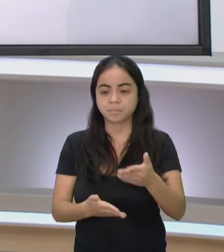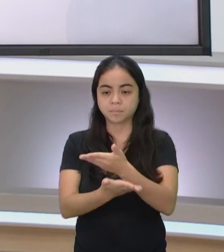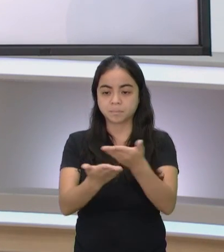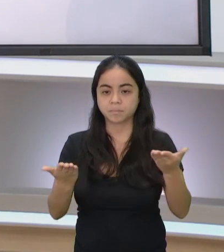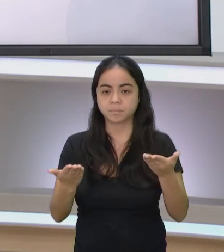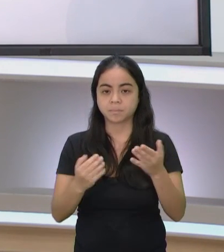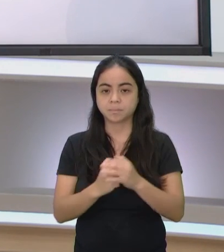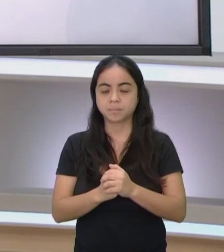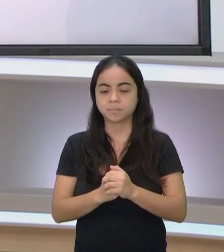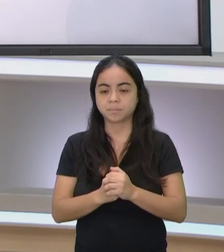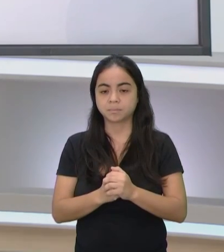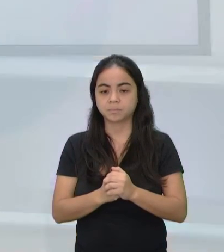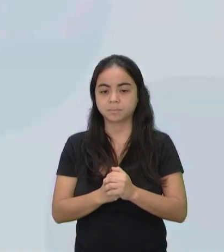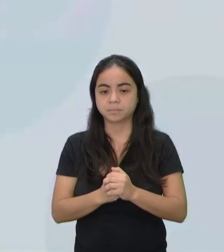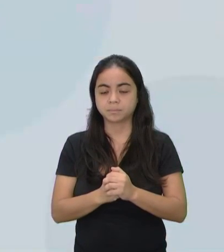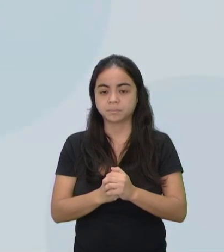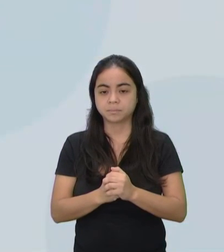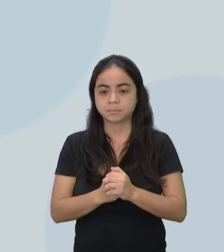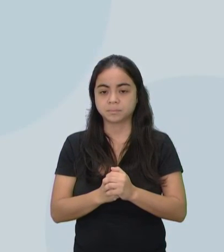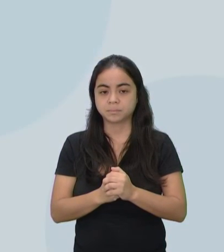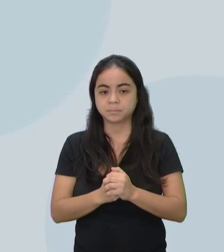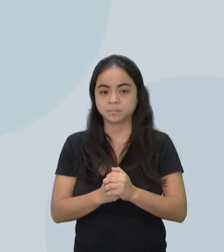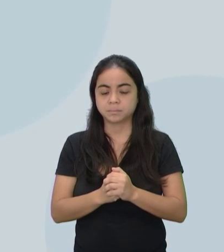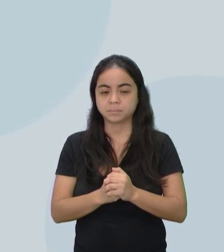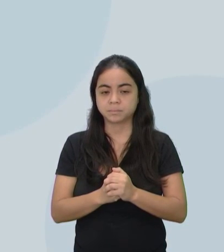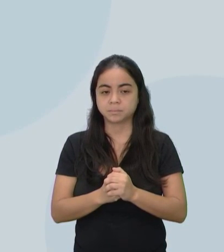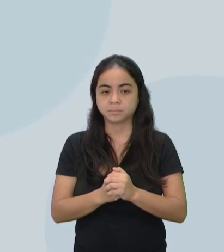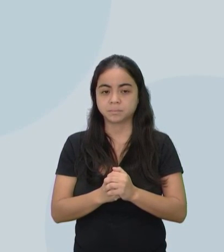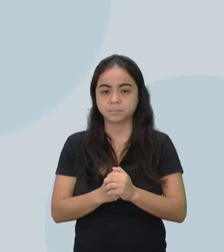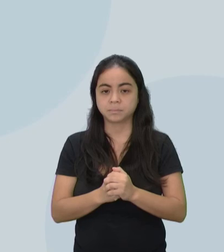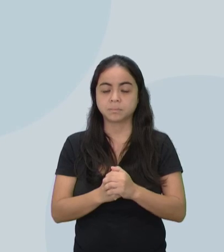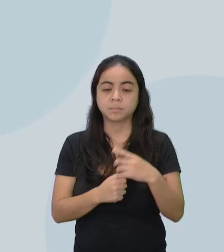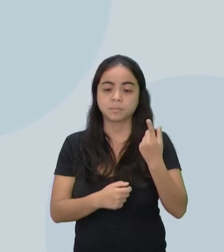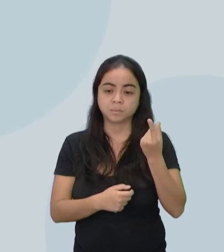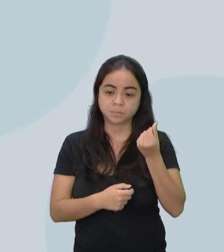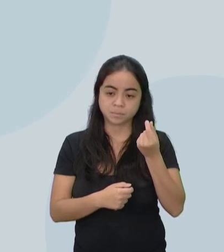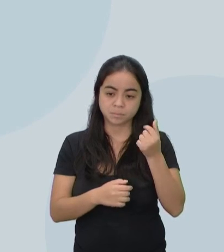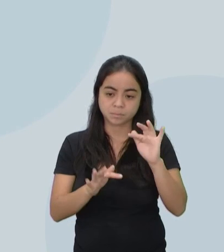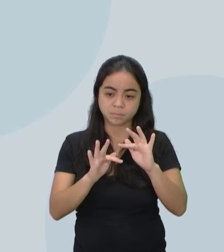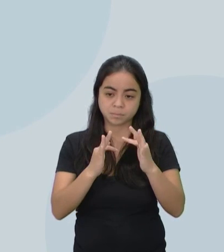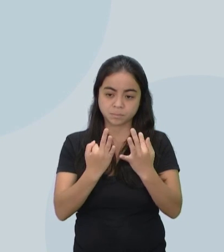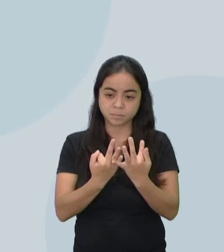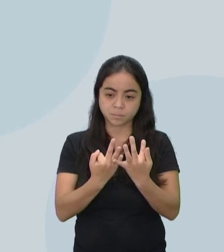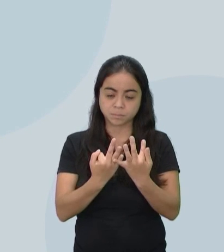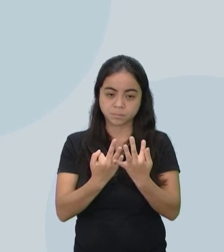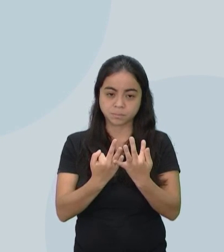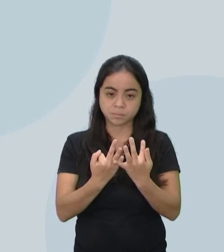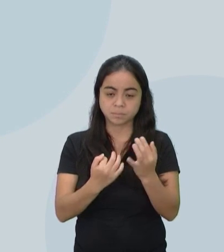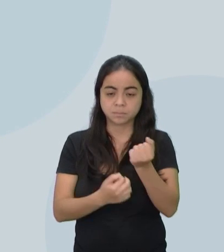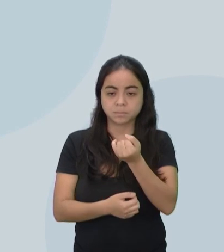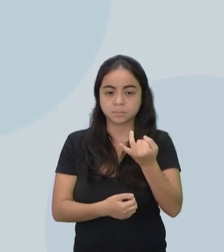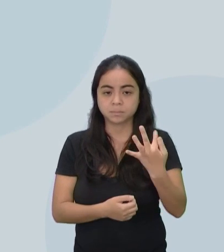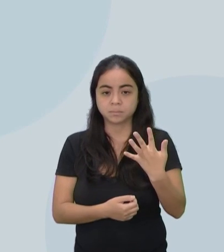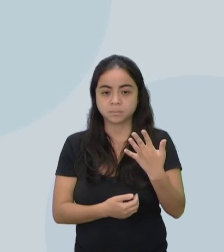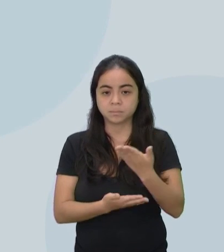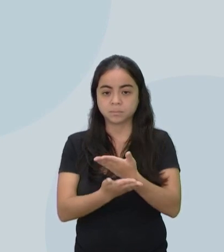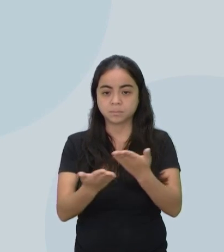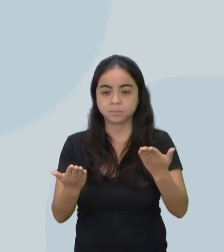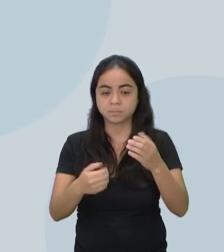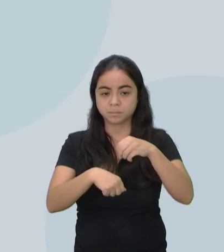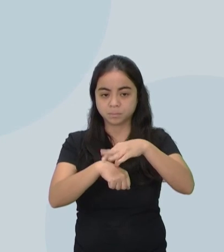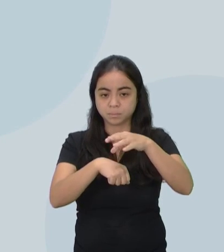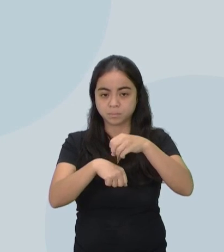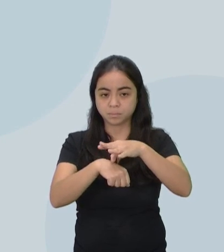agora com vocês, ó. Com o valor que sobra das despesas fixas de uma família, qual o valor vocês